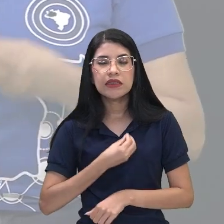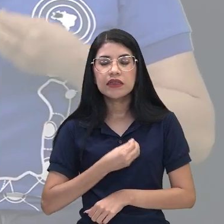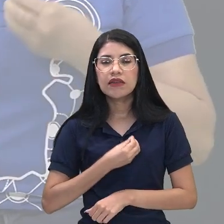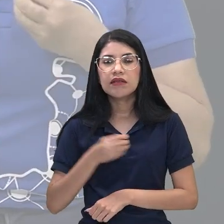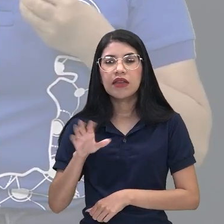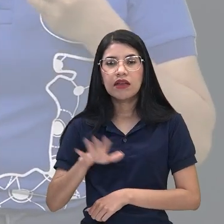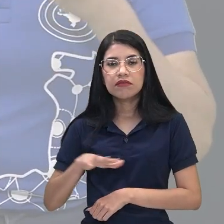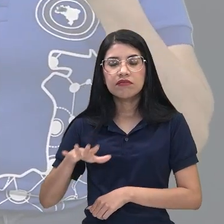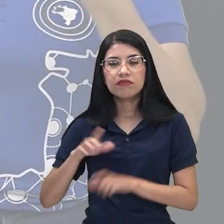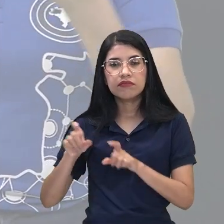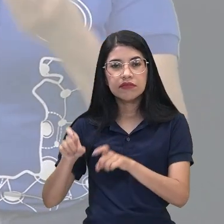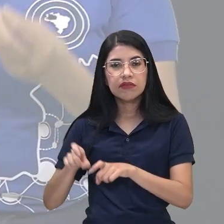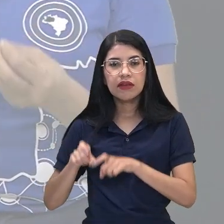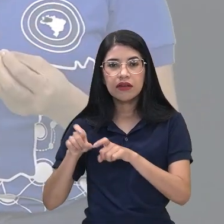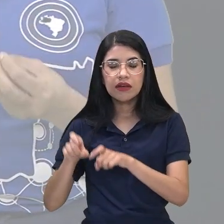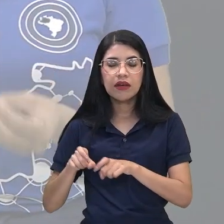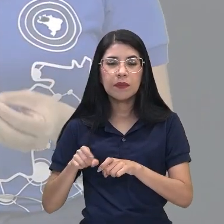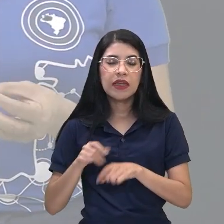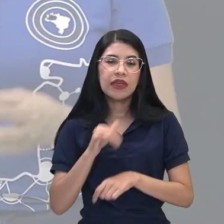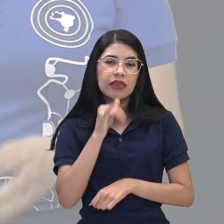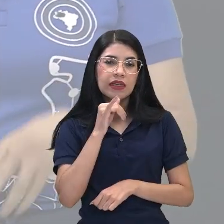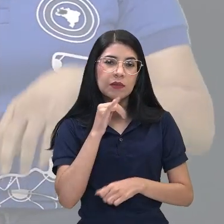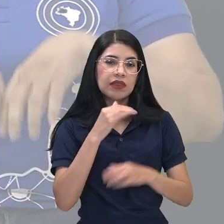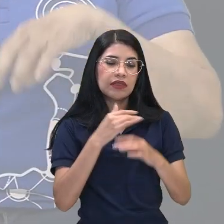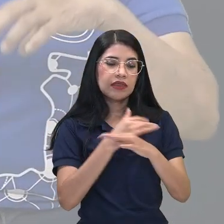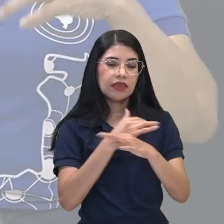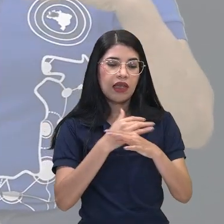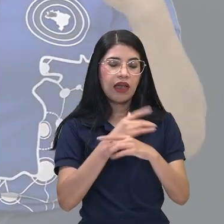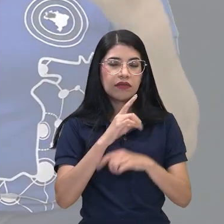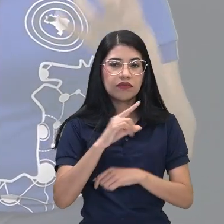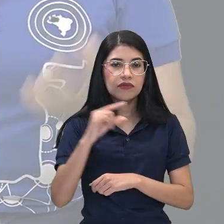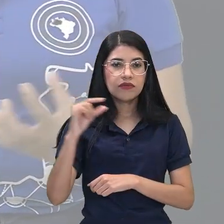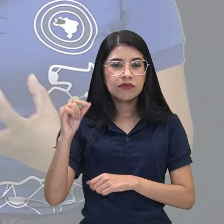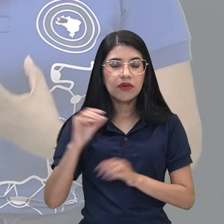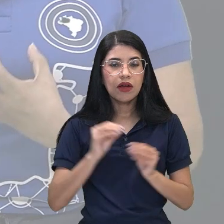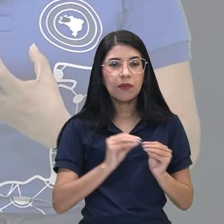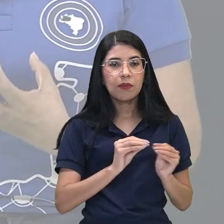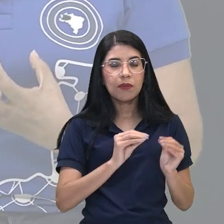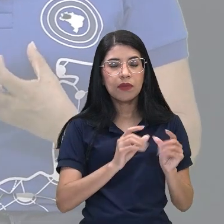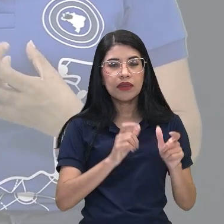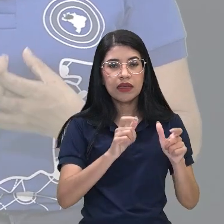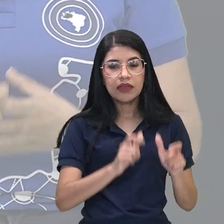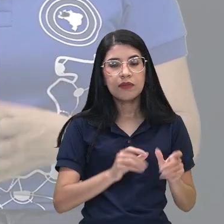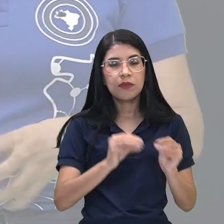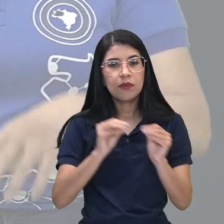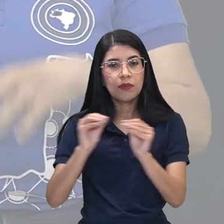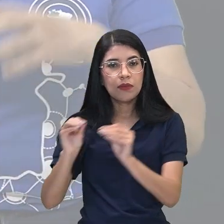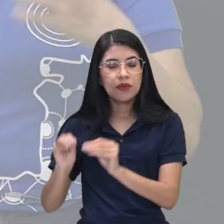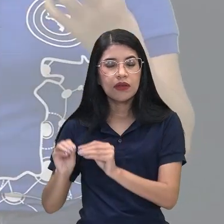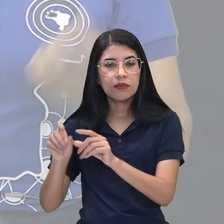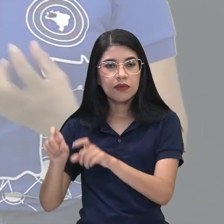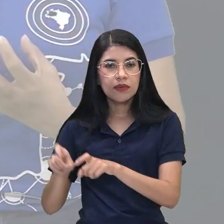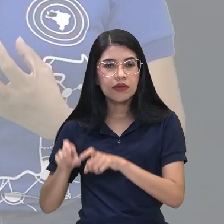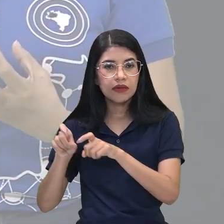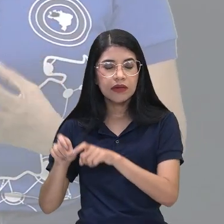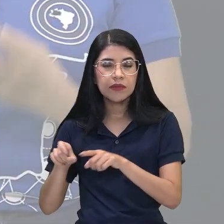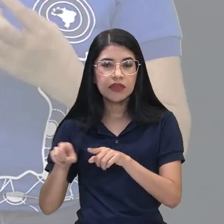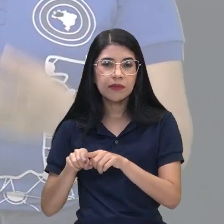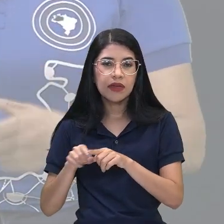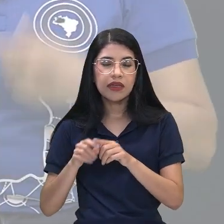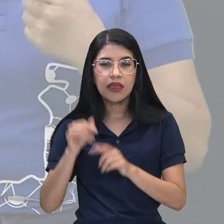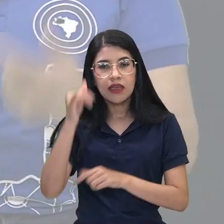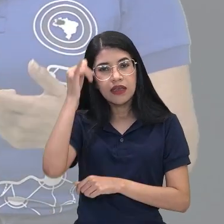campo. Sair da cidade grande, sair desse tormento, né, sair desse